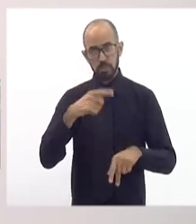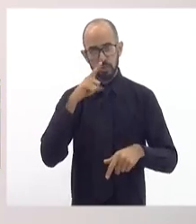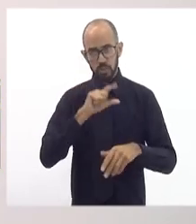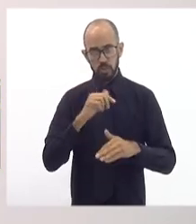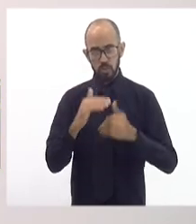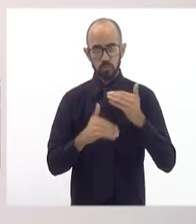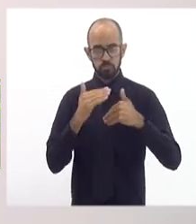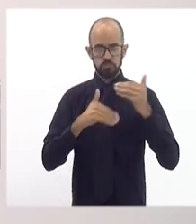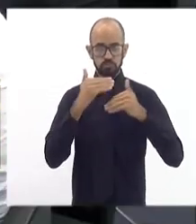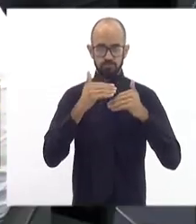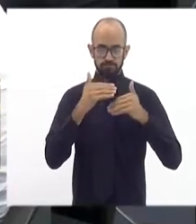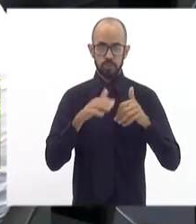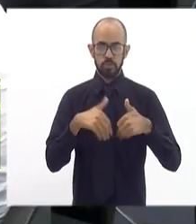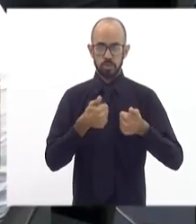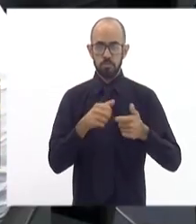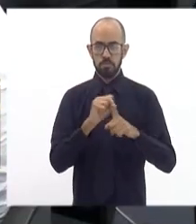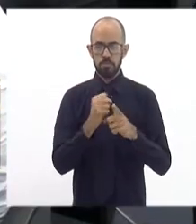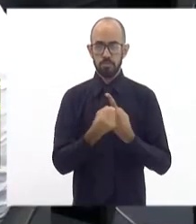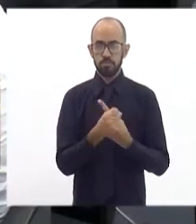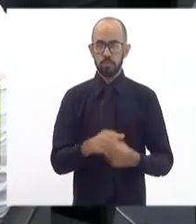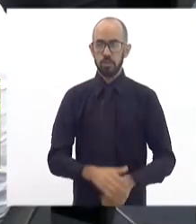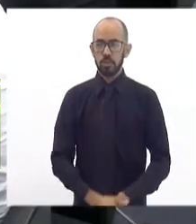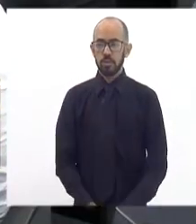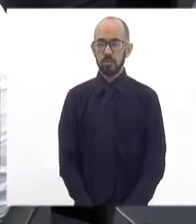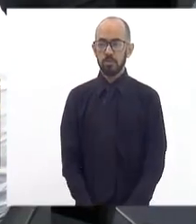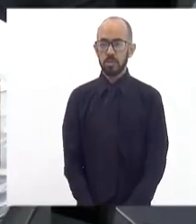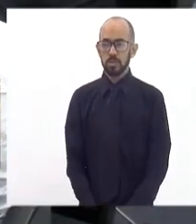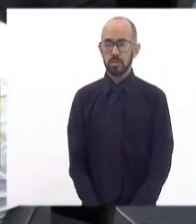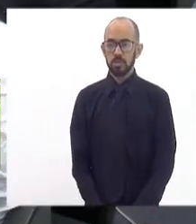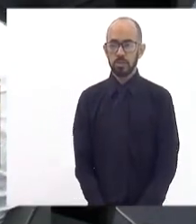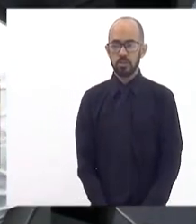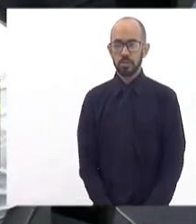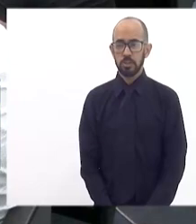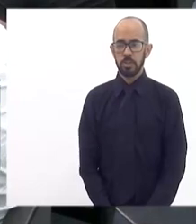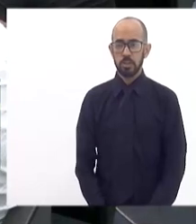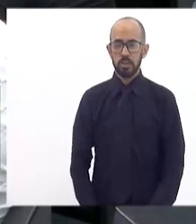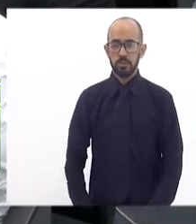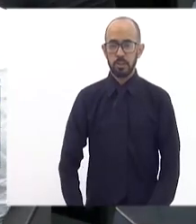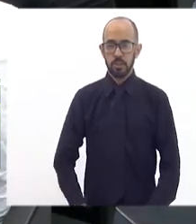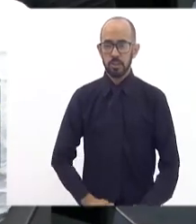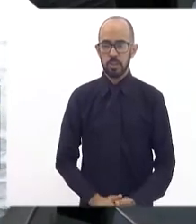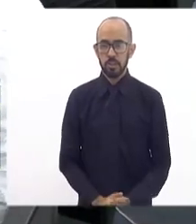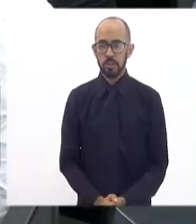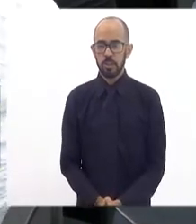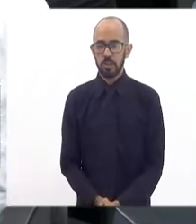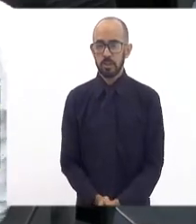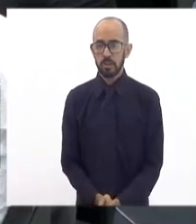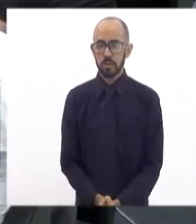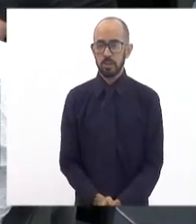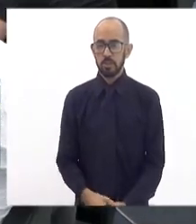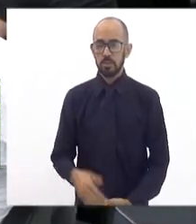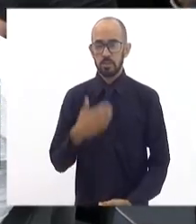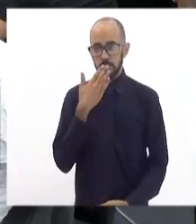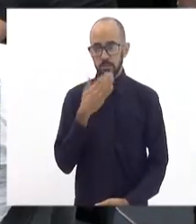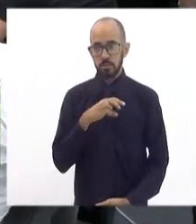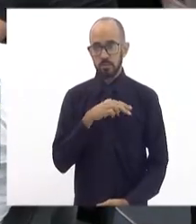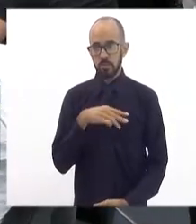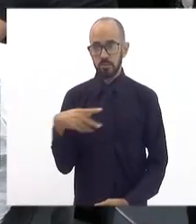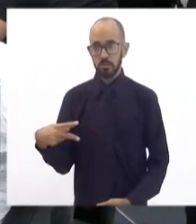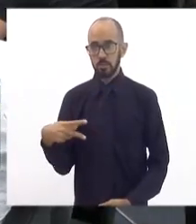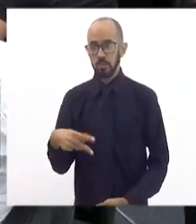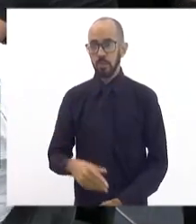desenvolvimento econômico da região Obrigado faça agora para o nosso ministério público